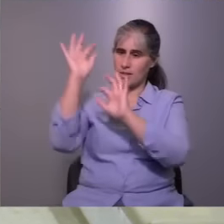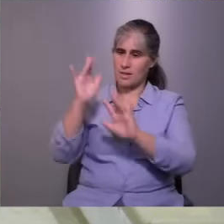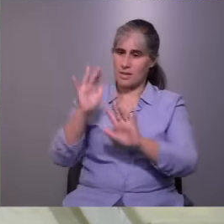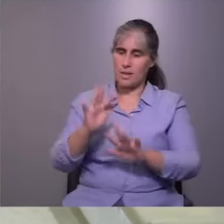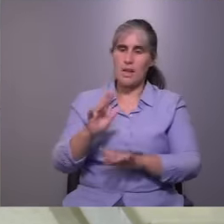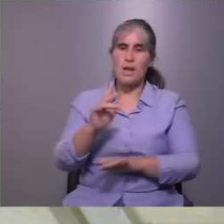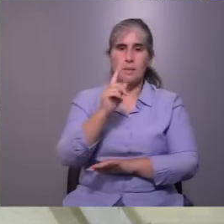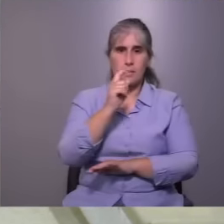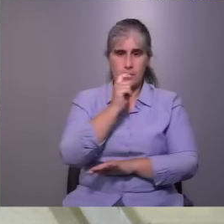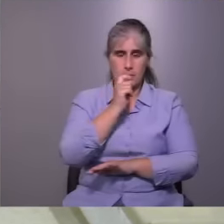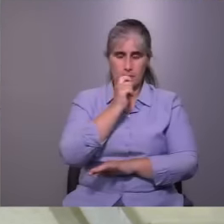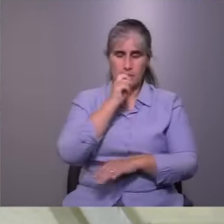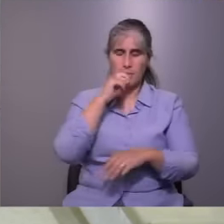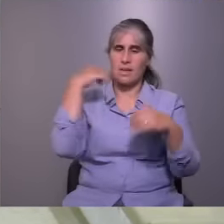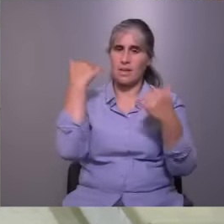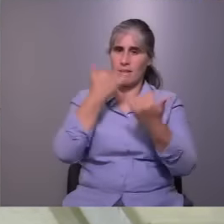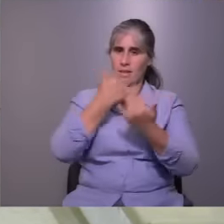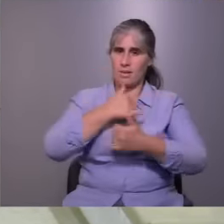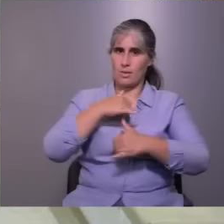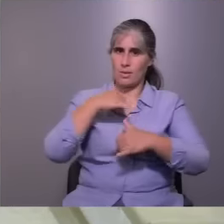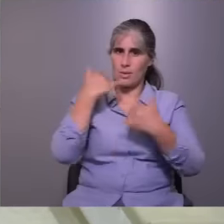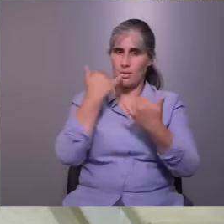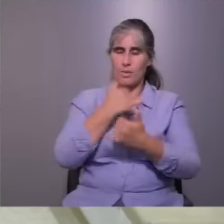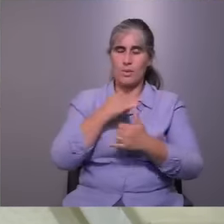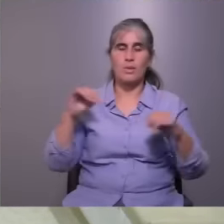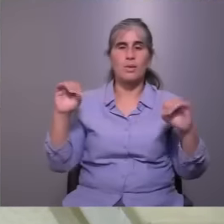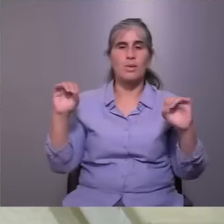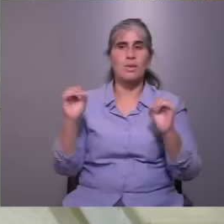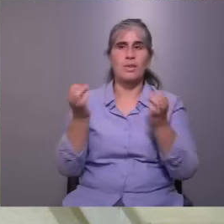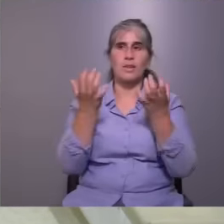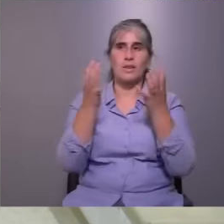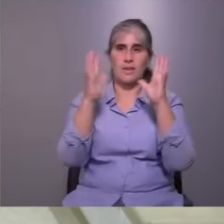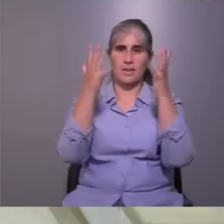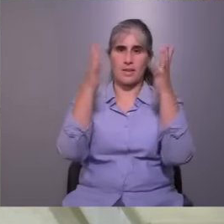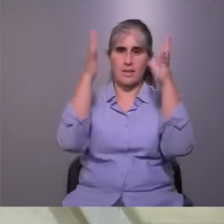Ai, alegria. Lumen,